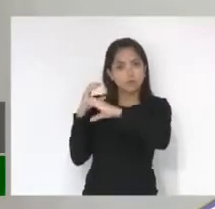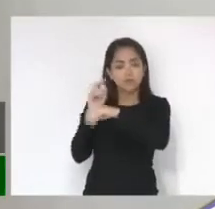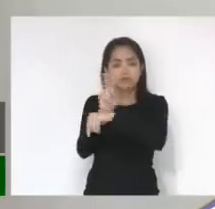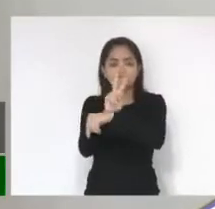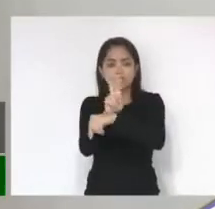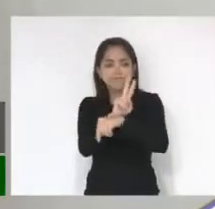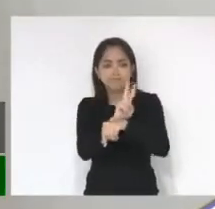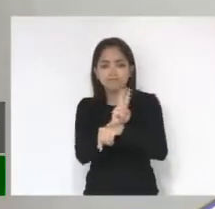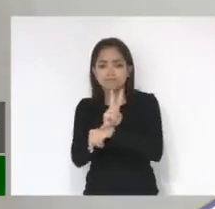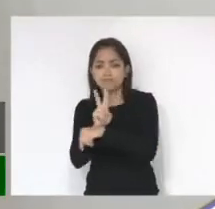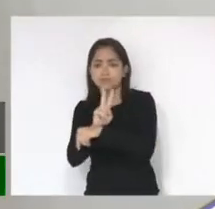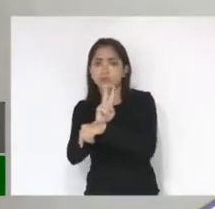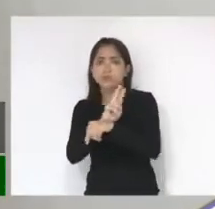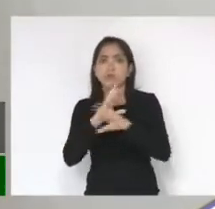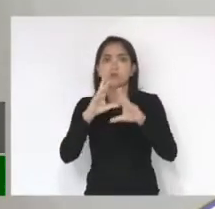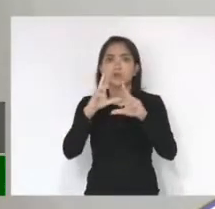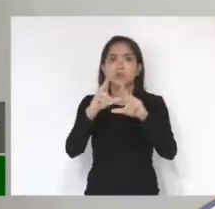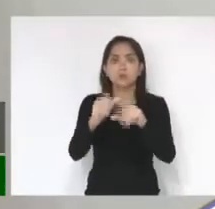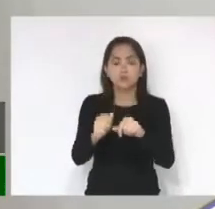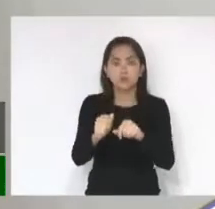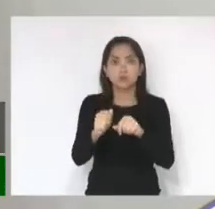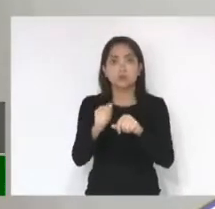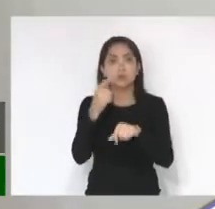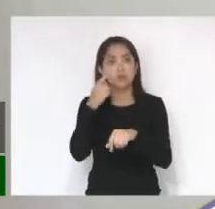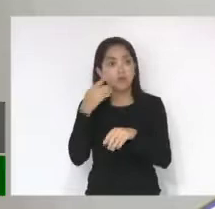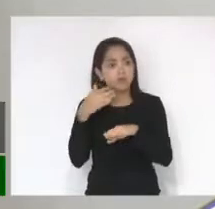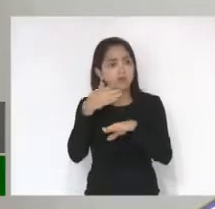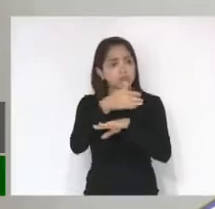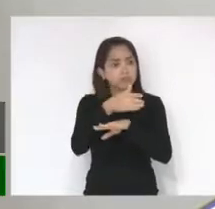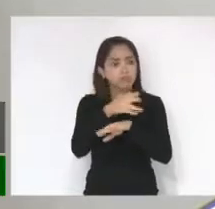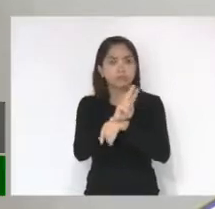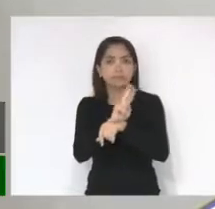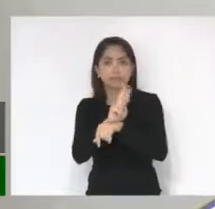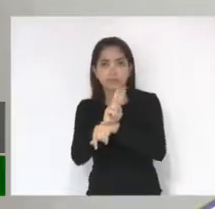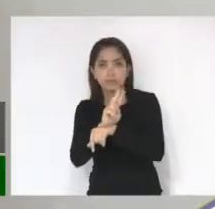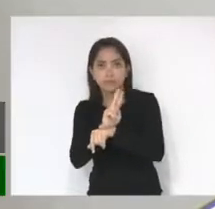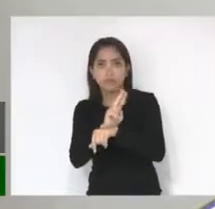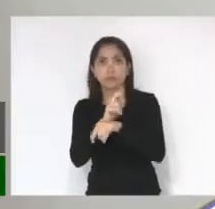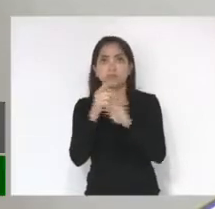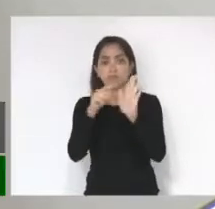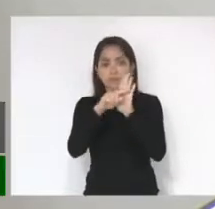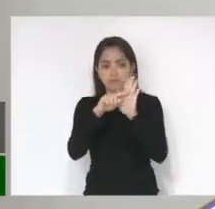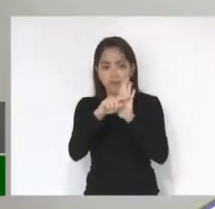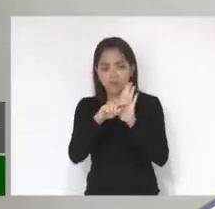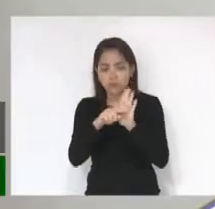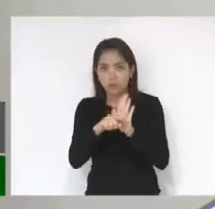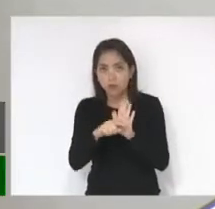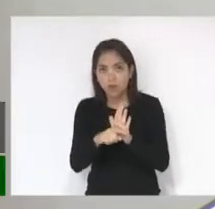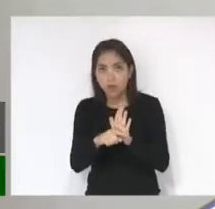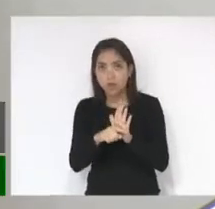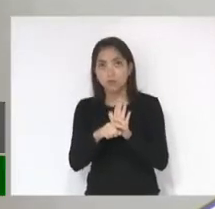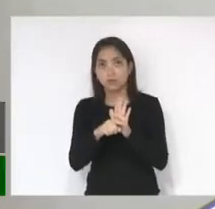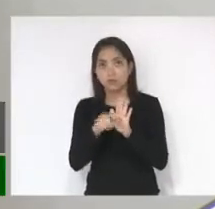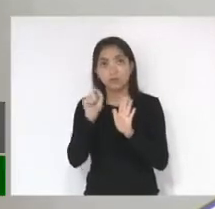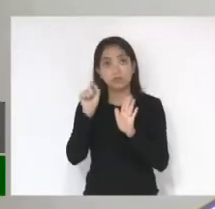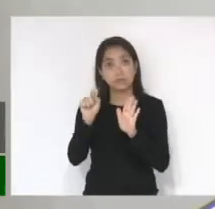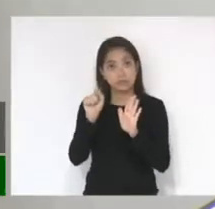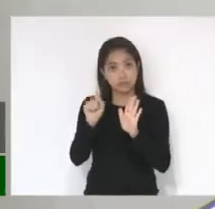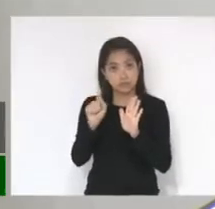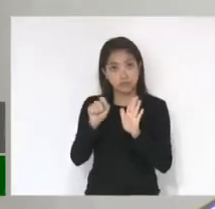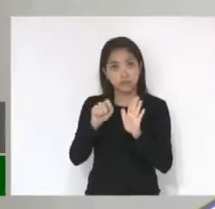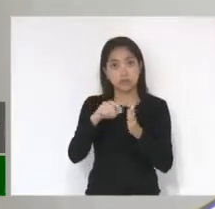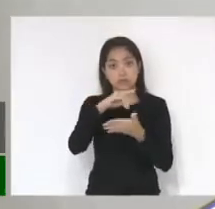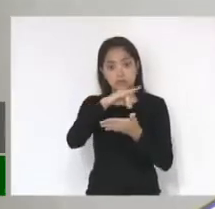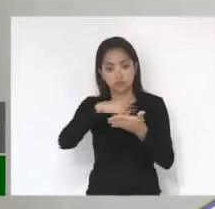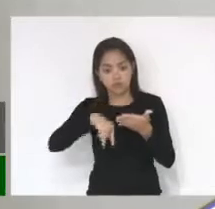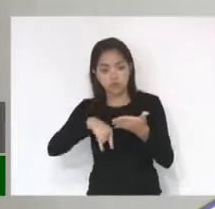as obras. E nós vamos estar fiscalizando e fazendo o laudo adequado se, de fato, aquele certame licitatório está enquadrado